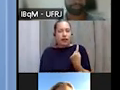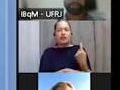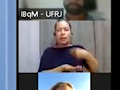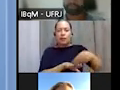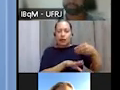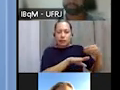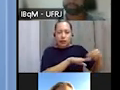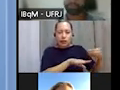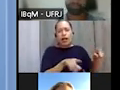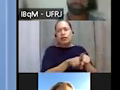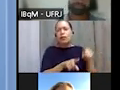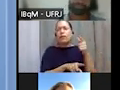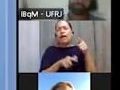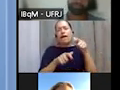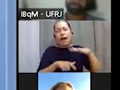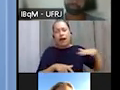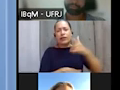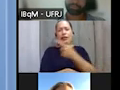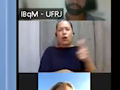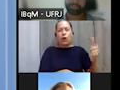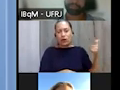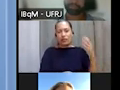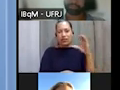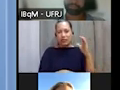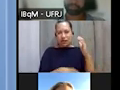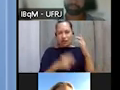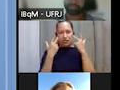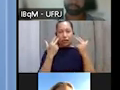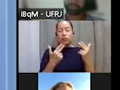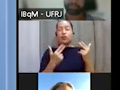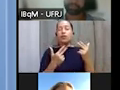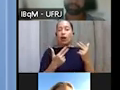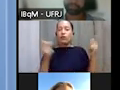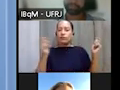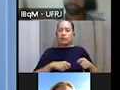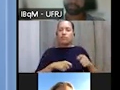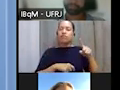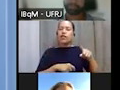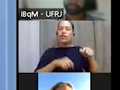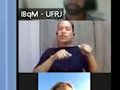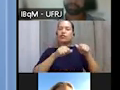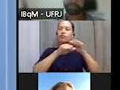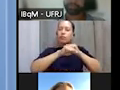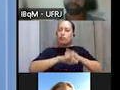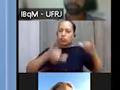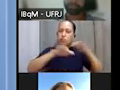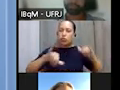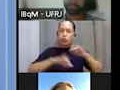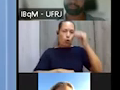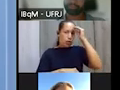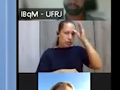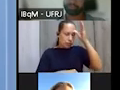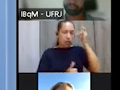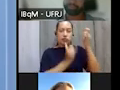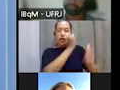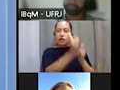outras áreas das ciências naturais, para que nós tenhamos produção de conhecimento, informação, e